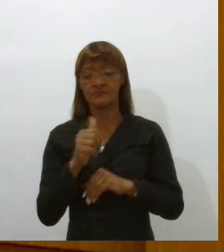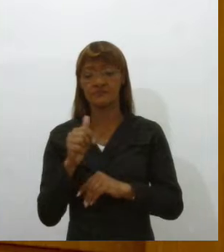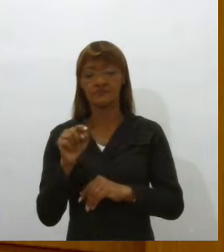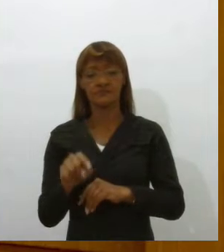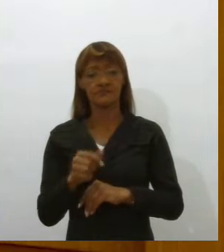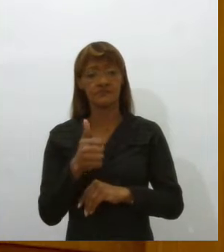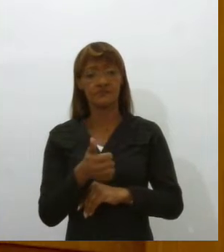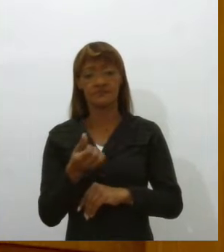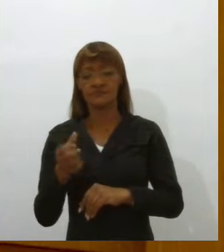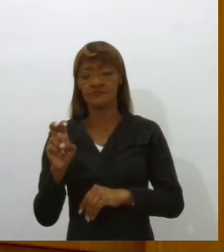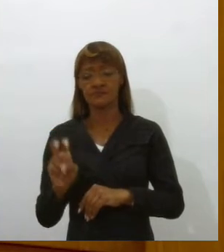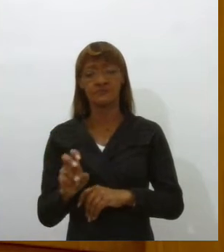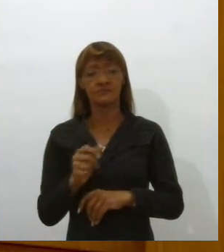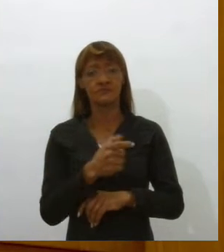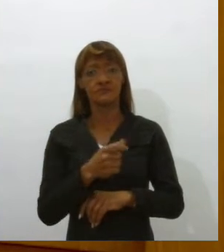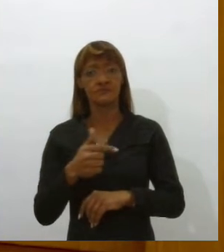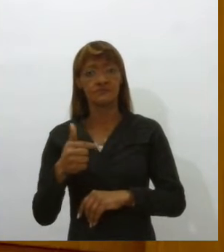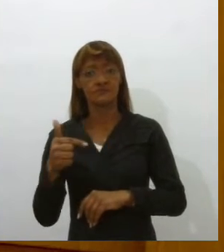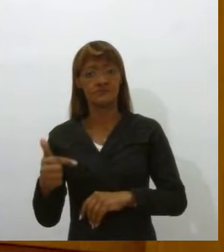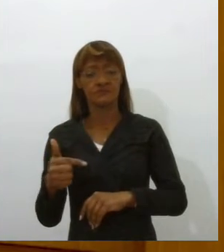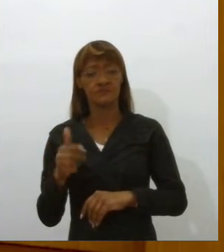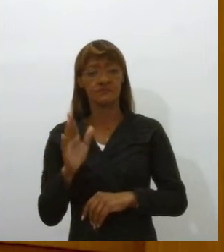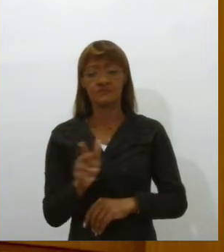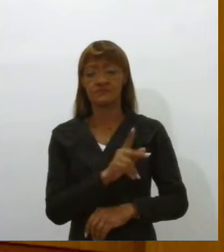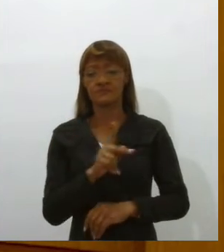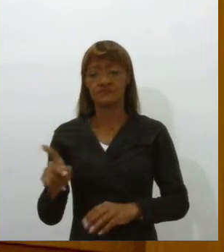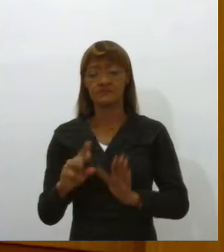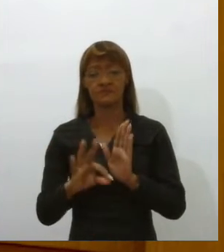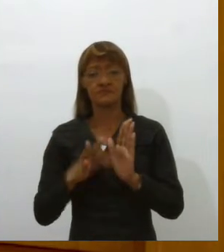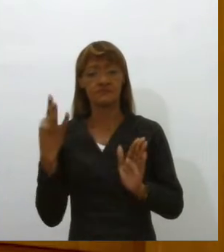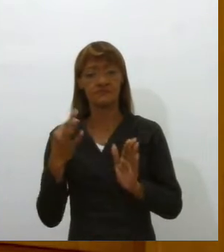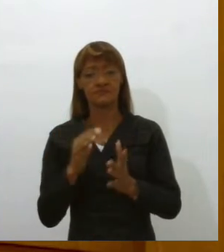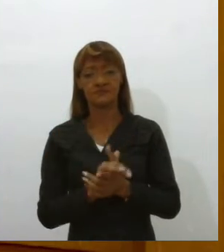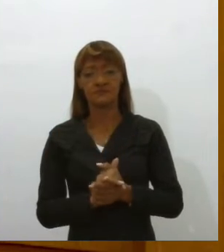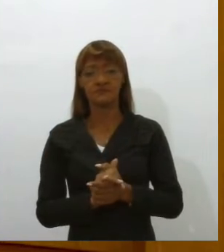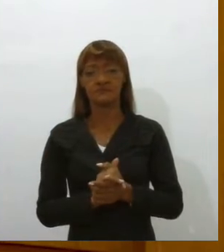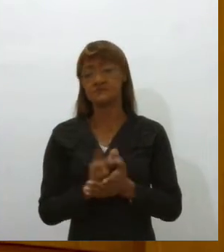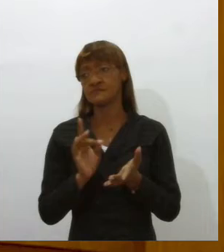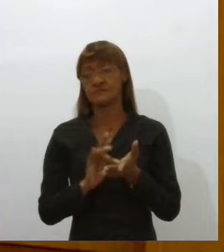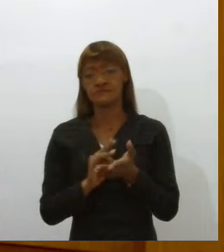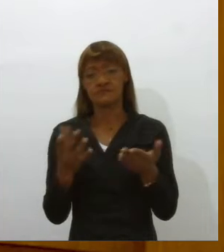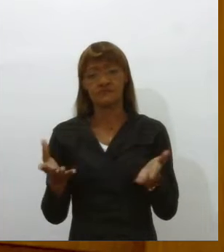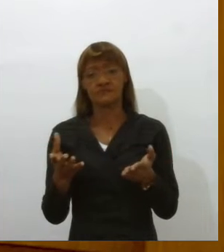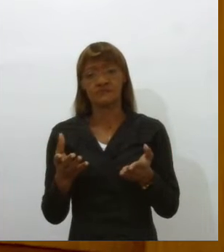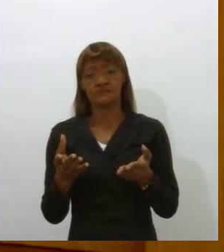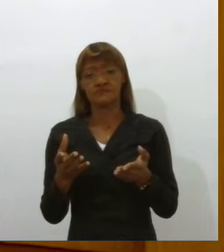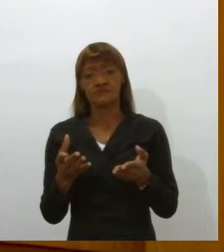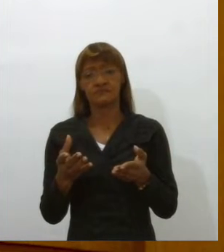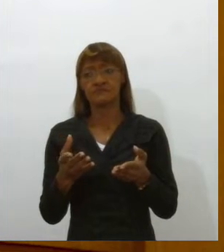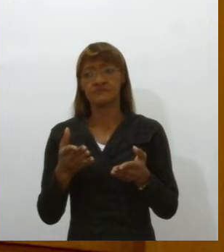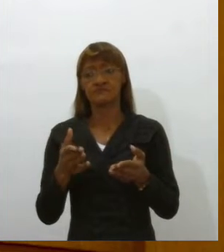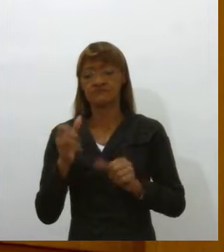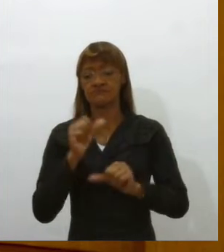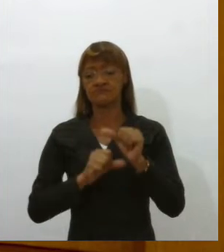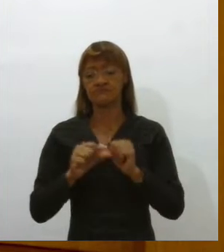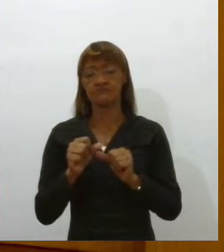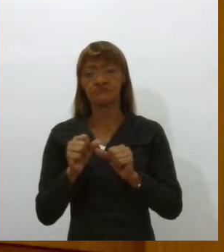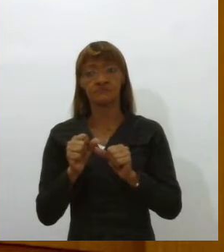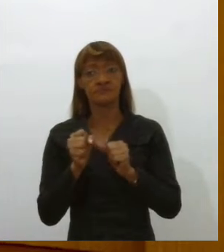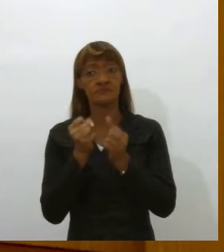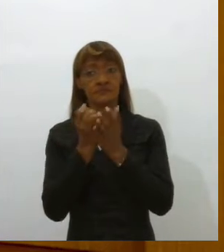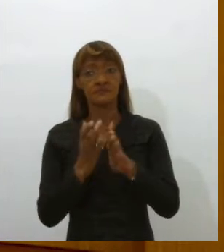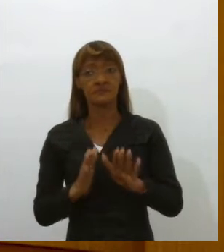11.165/2022, assinado pela Presidência da República, que na verdade desregulamenta a profissão de corretor